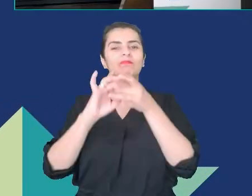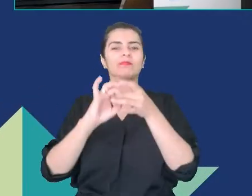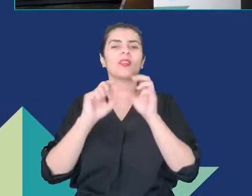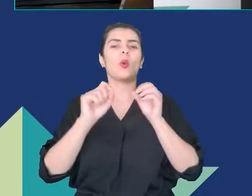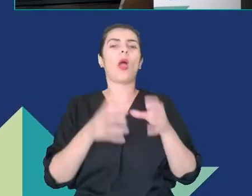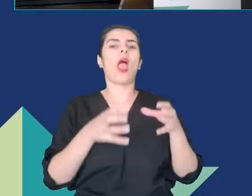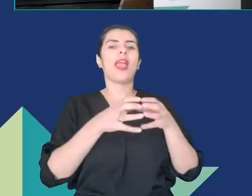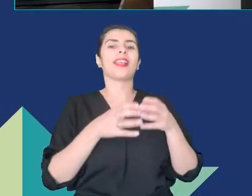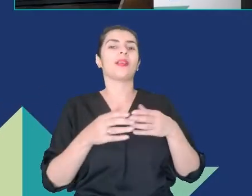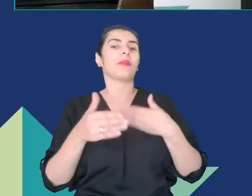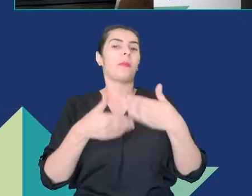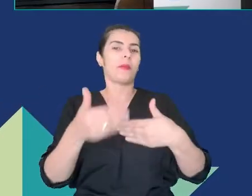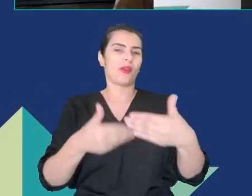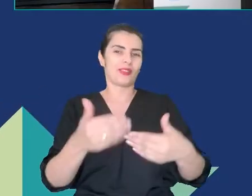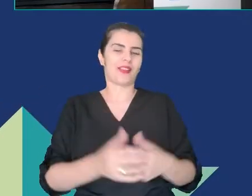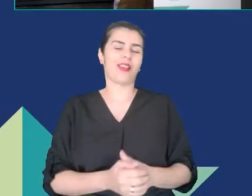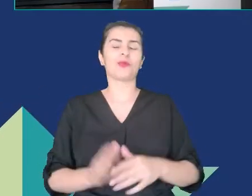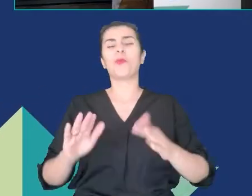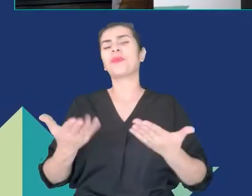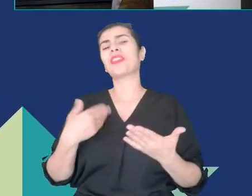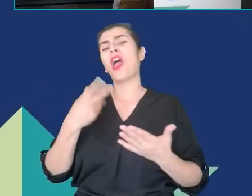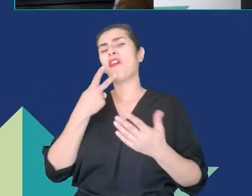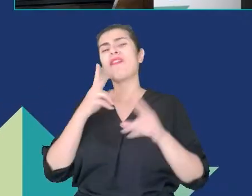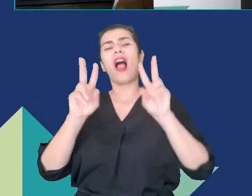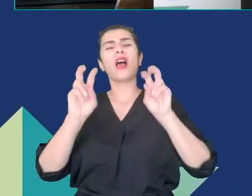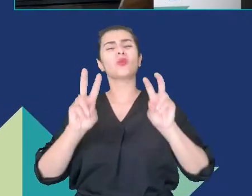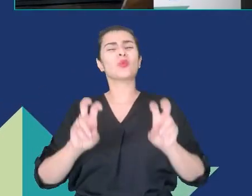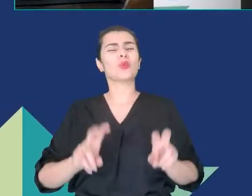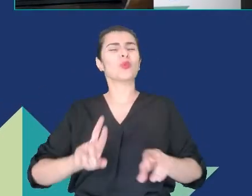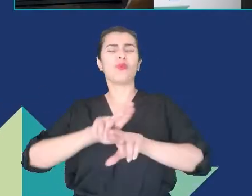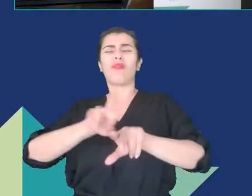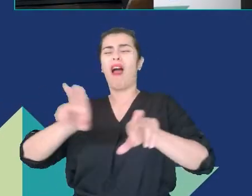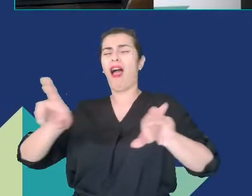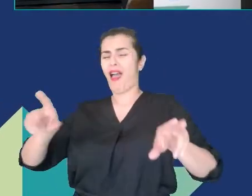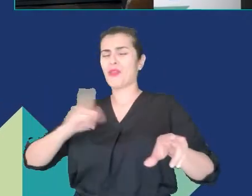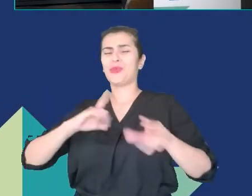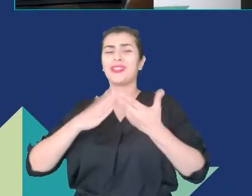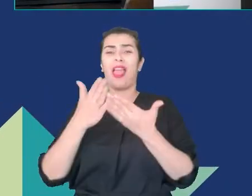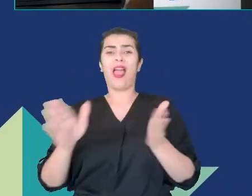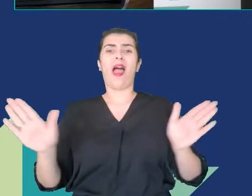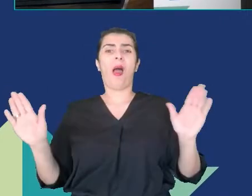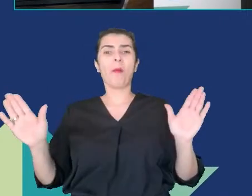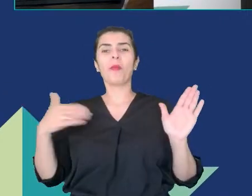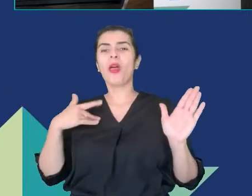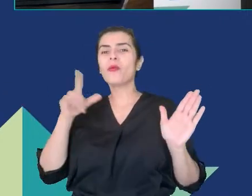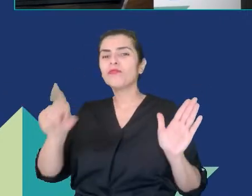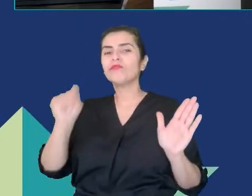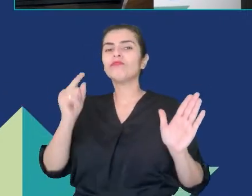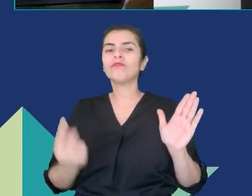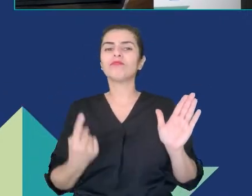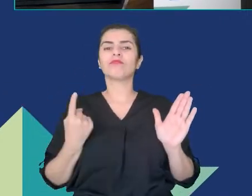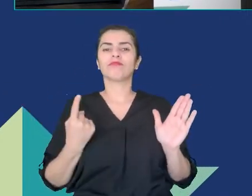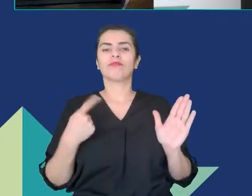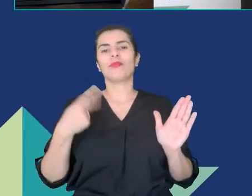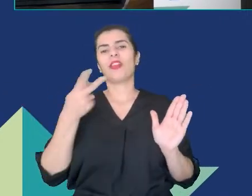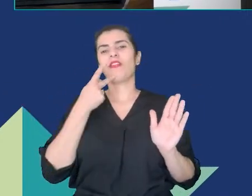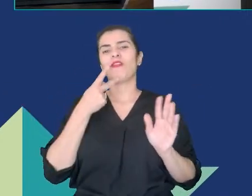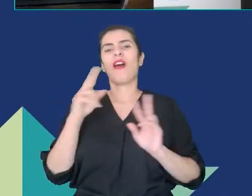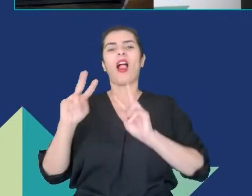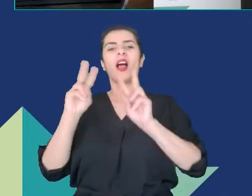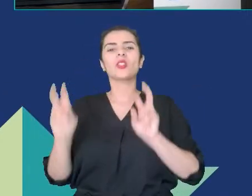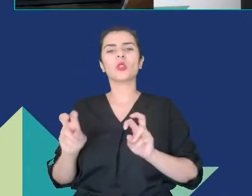dentro de vários assuntos que a gente poderia falar, eu escolhi falar um pouquinho sobre